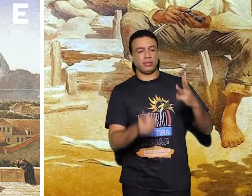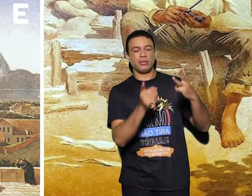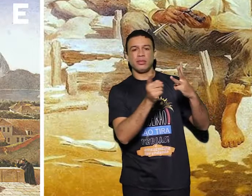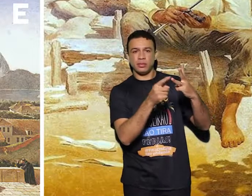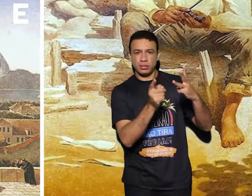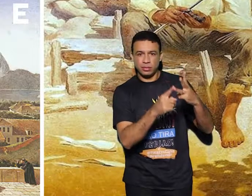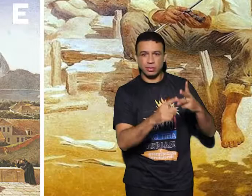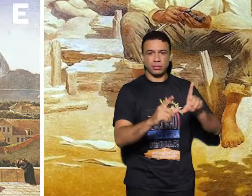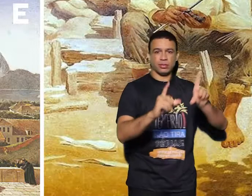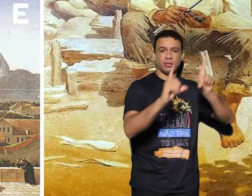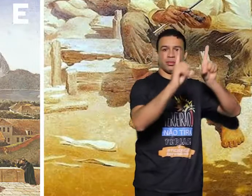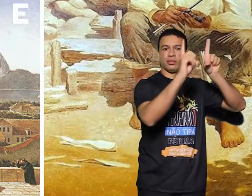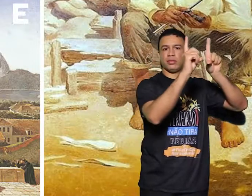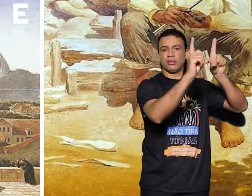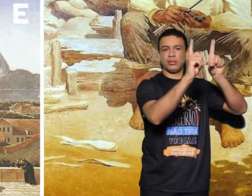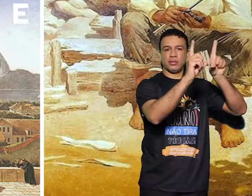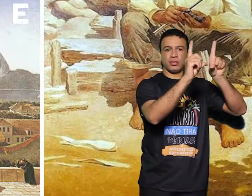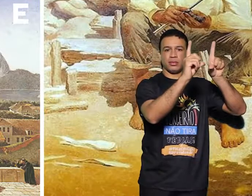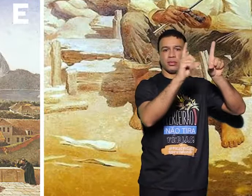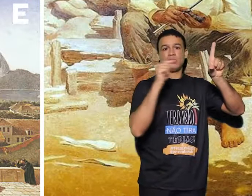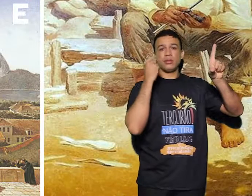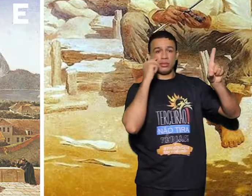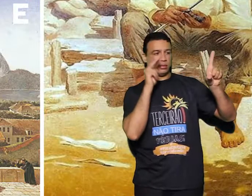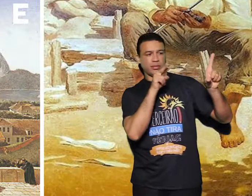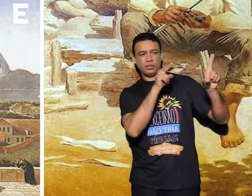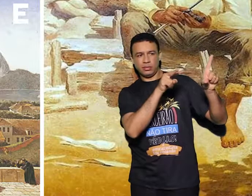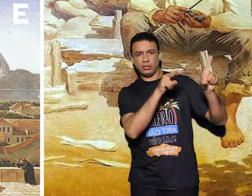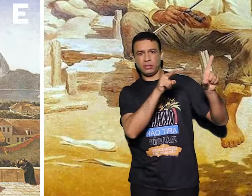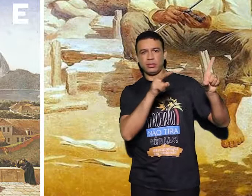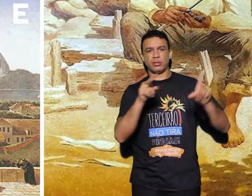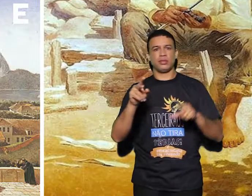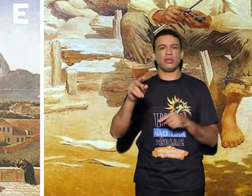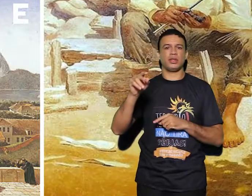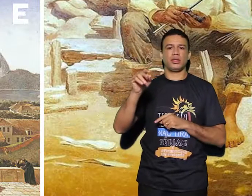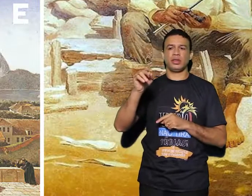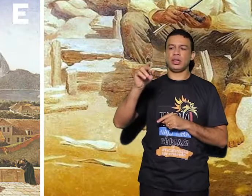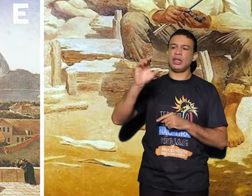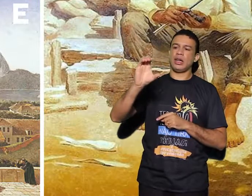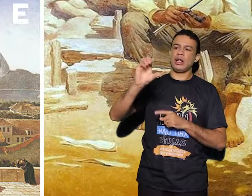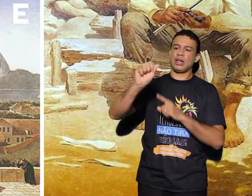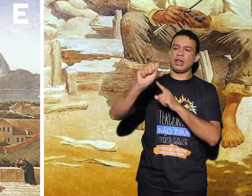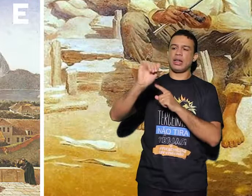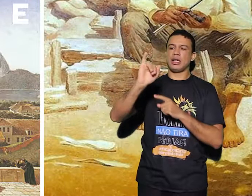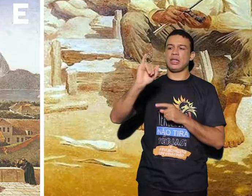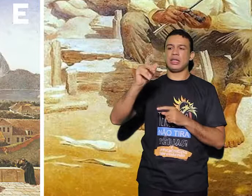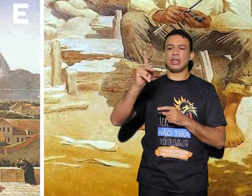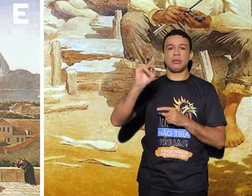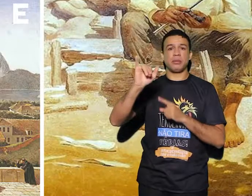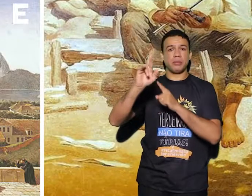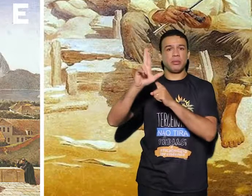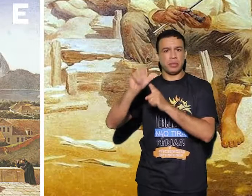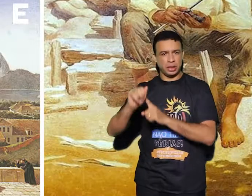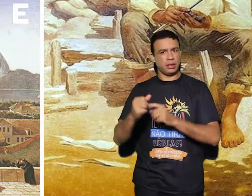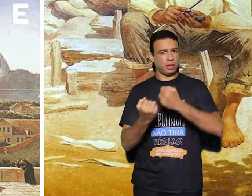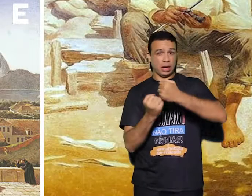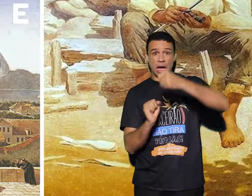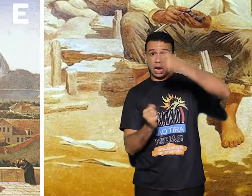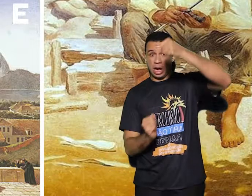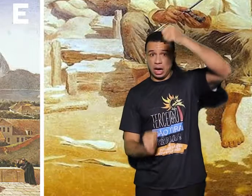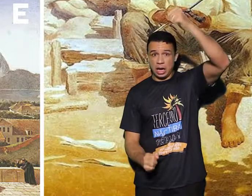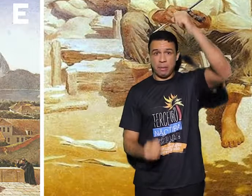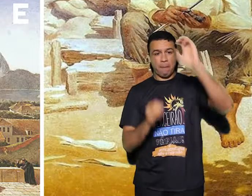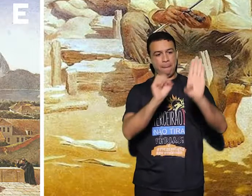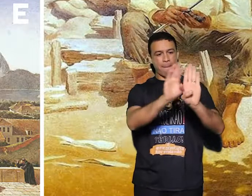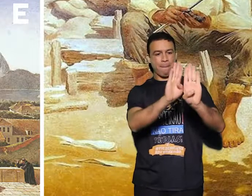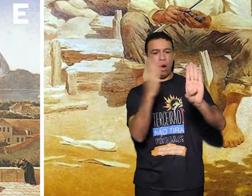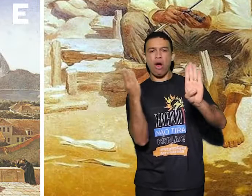O Caipira Picando Fumo. Eu tive o privilégio de ver essa obra ao vivo, é praticamente do tamanho de uma porta, né, residencial. É uma obra